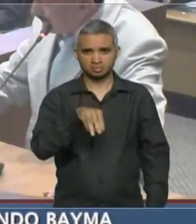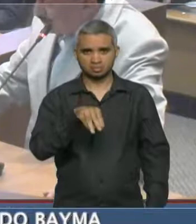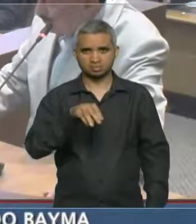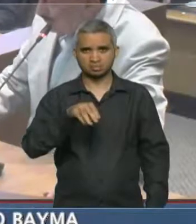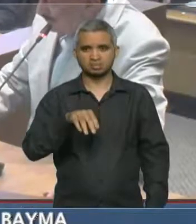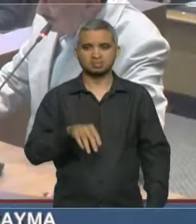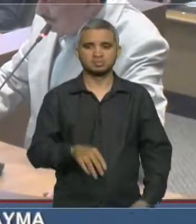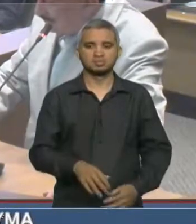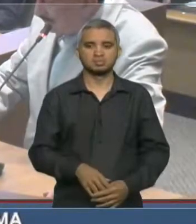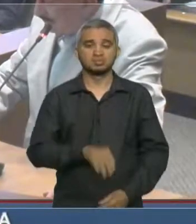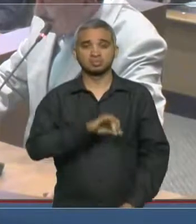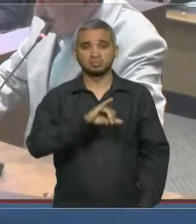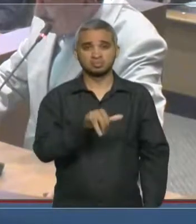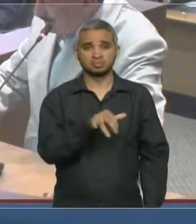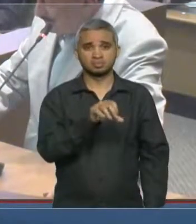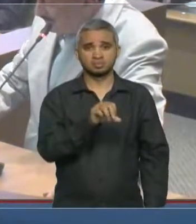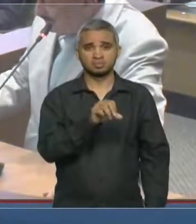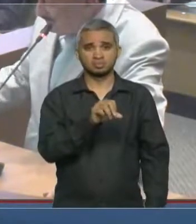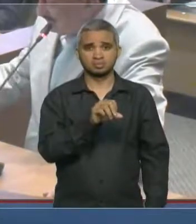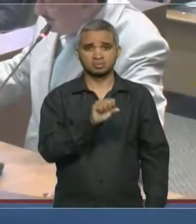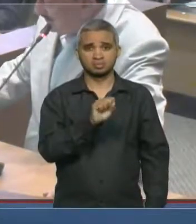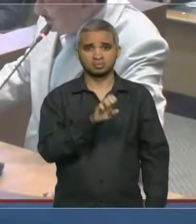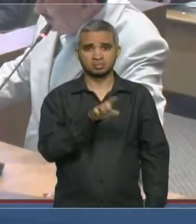José Antônio,